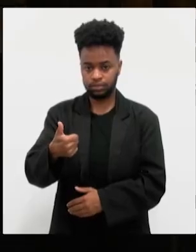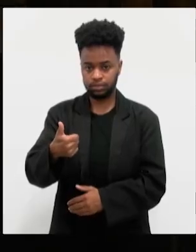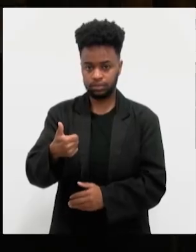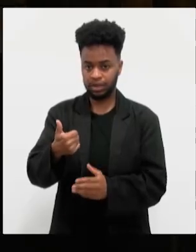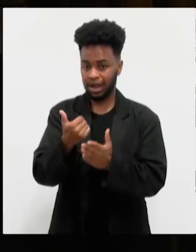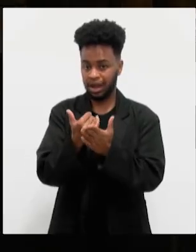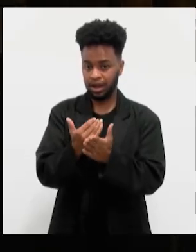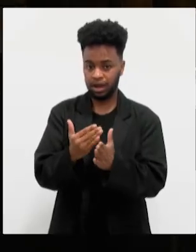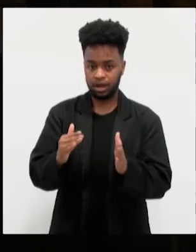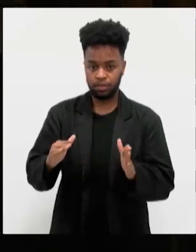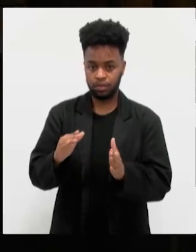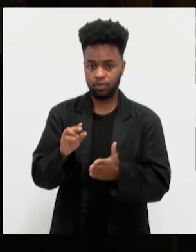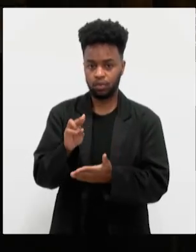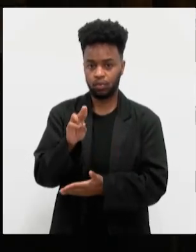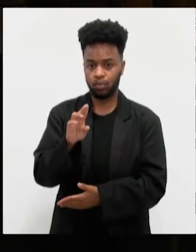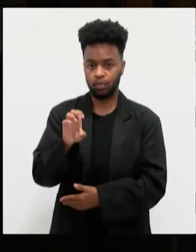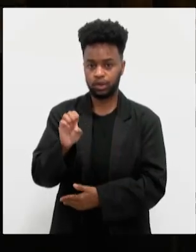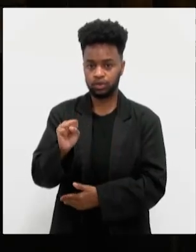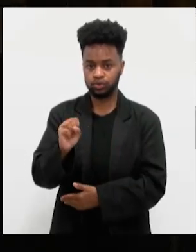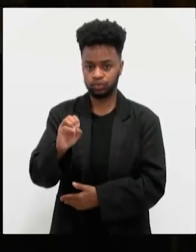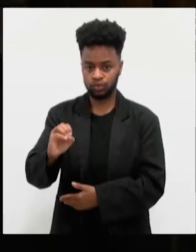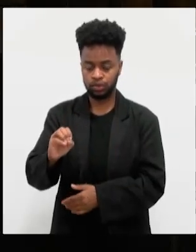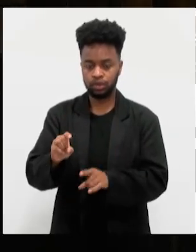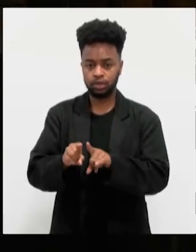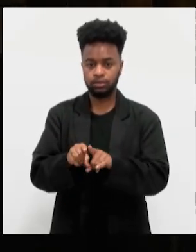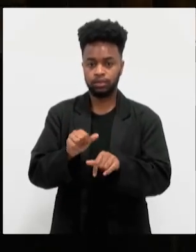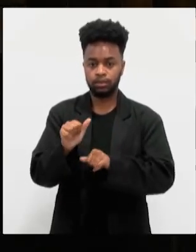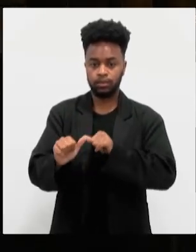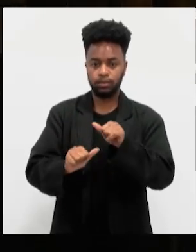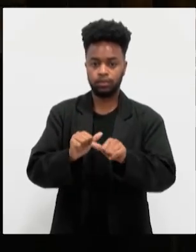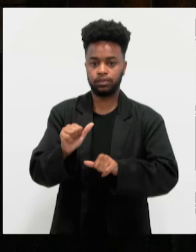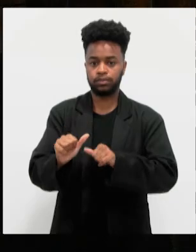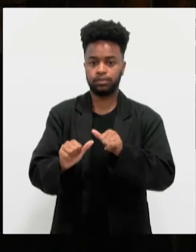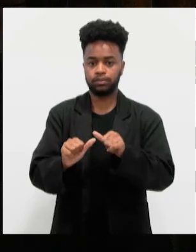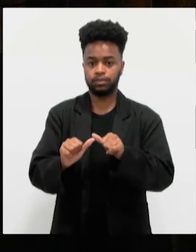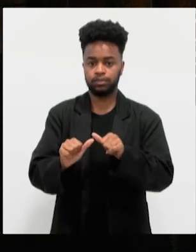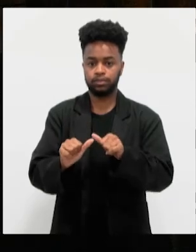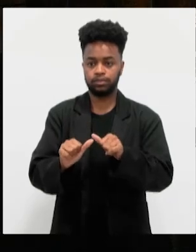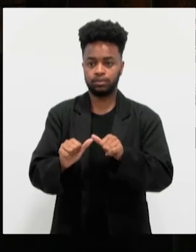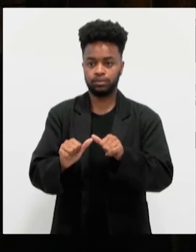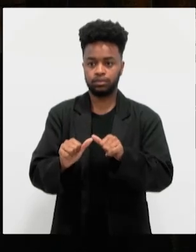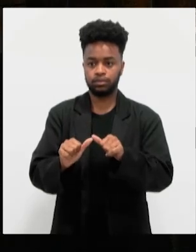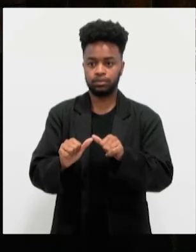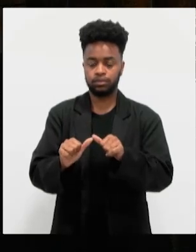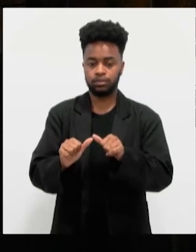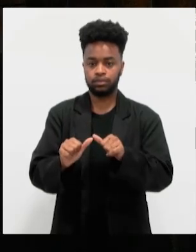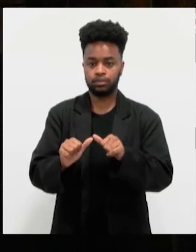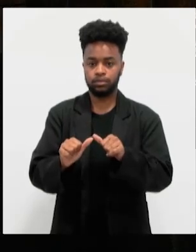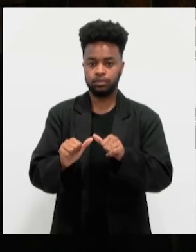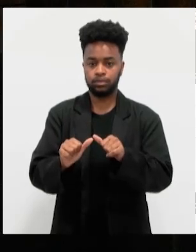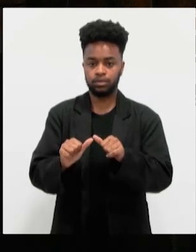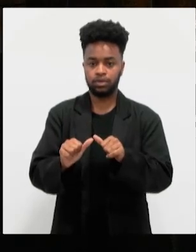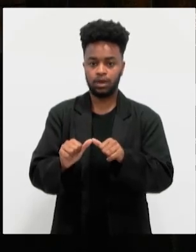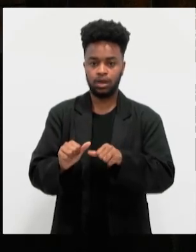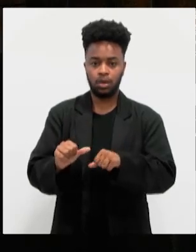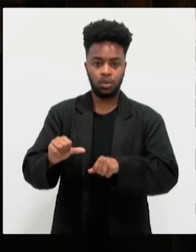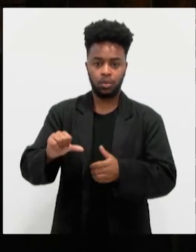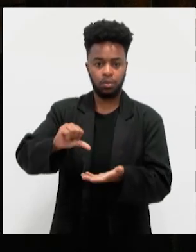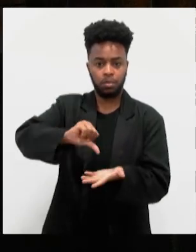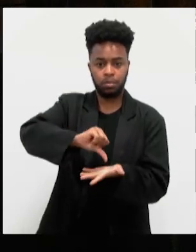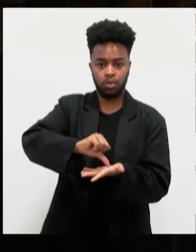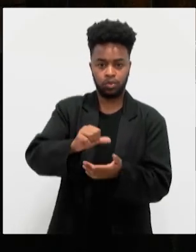extinguindo a UESO e transformando a UESO em um campus da UERJ.